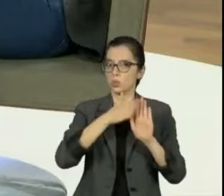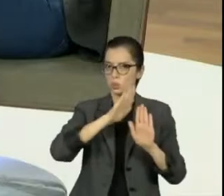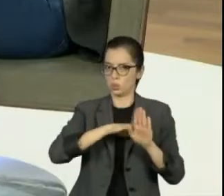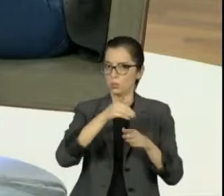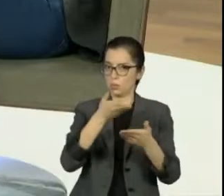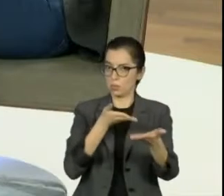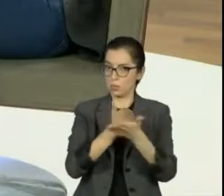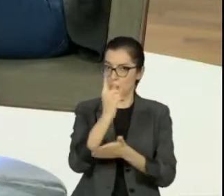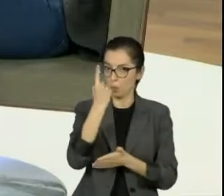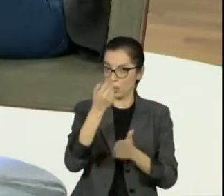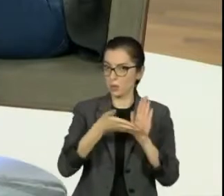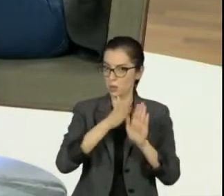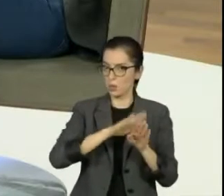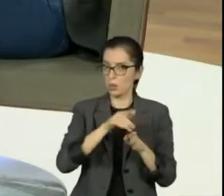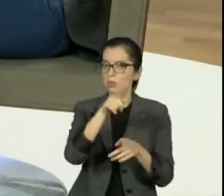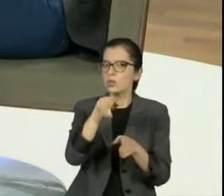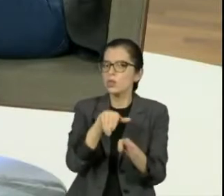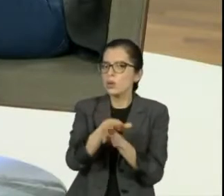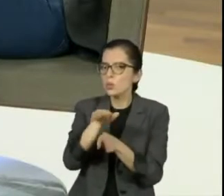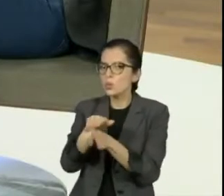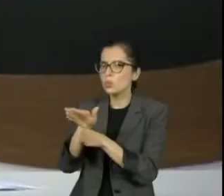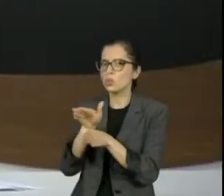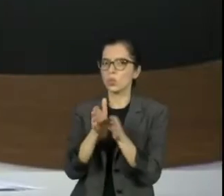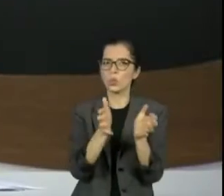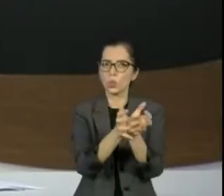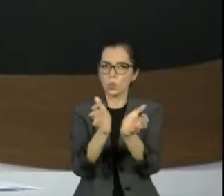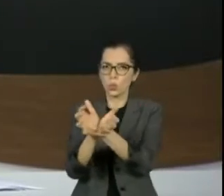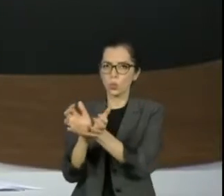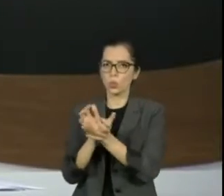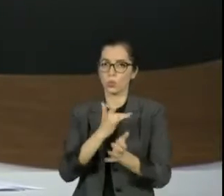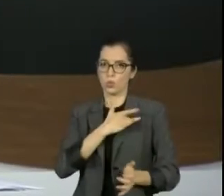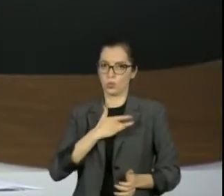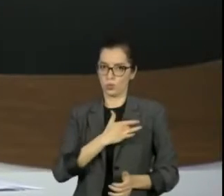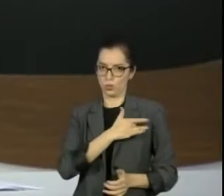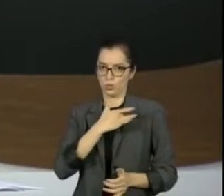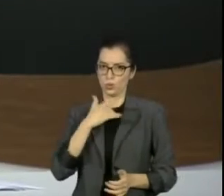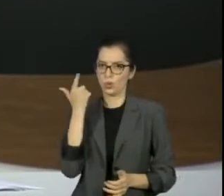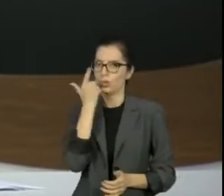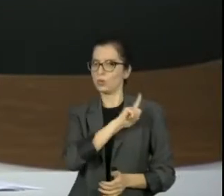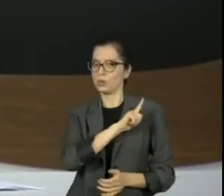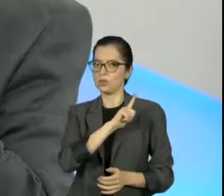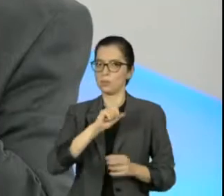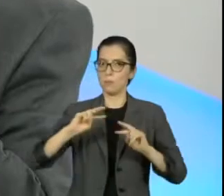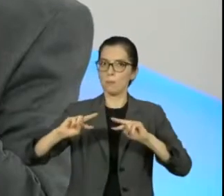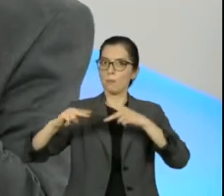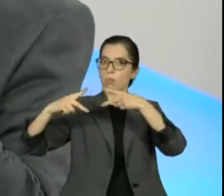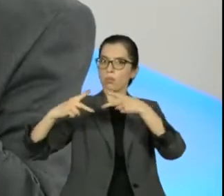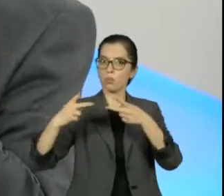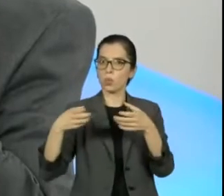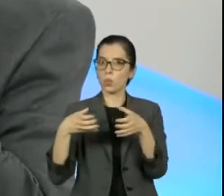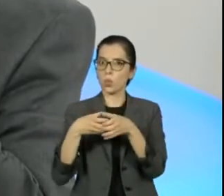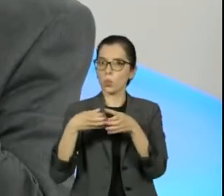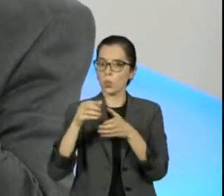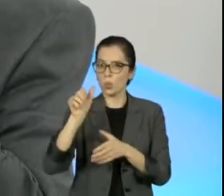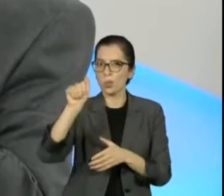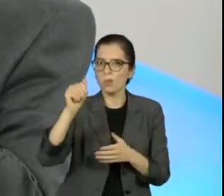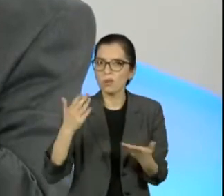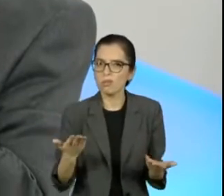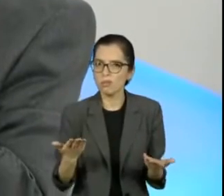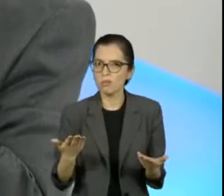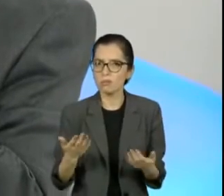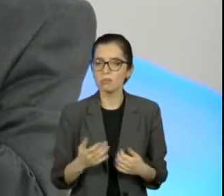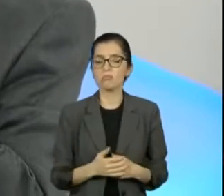time que é o contrário do senhor, para voltar para a primeira divisão. O que tem que ser feito ali? O Cruzeiro é um caso